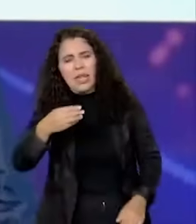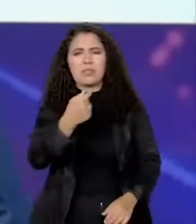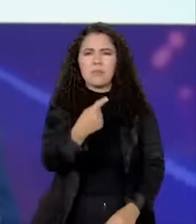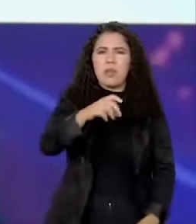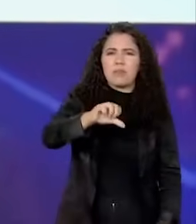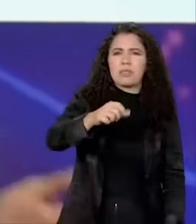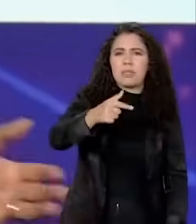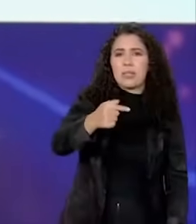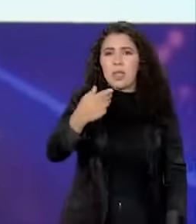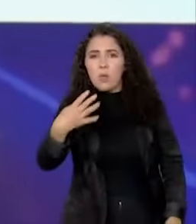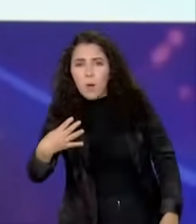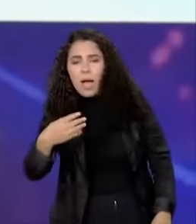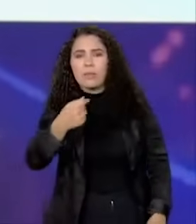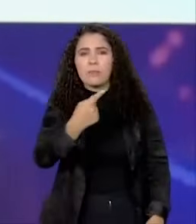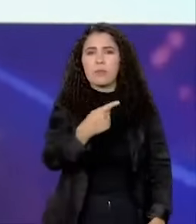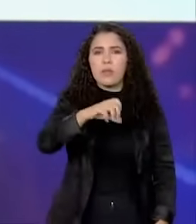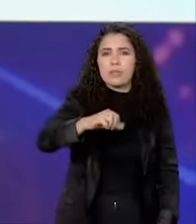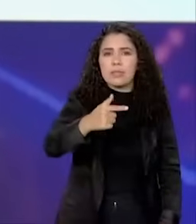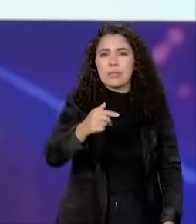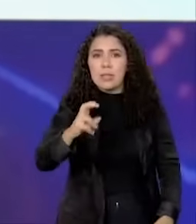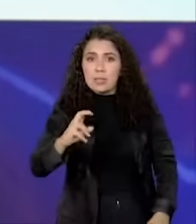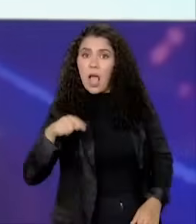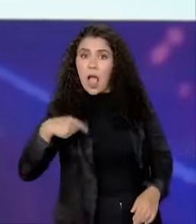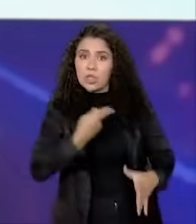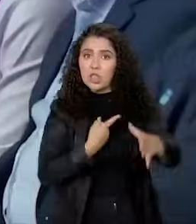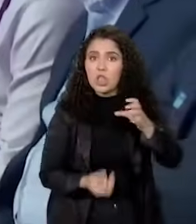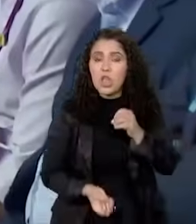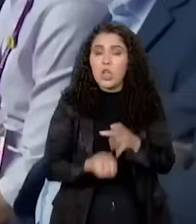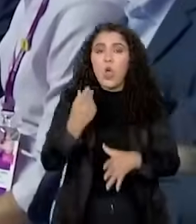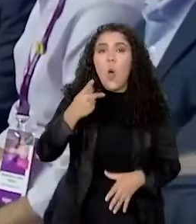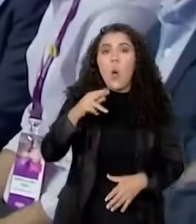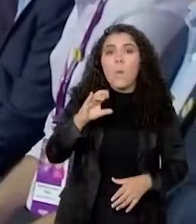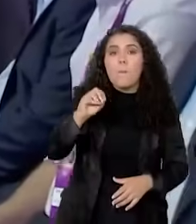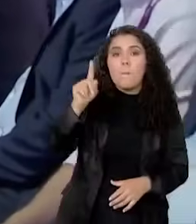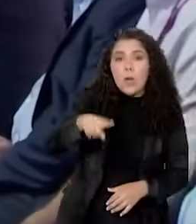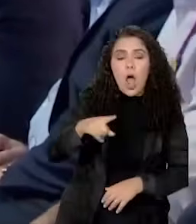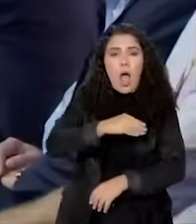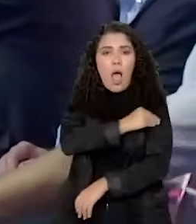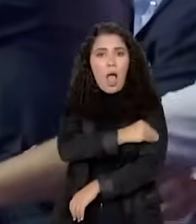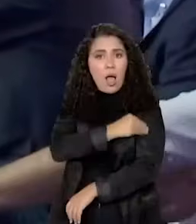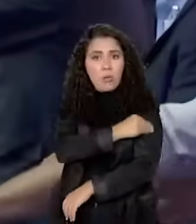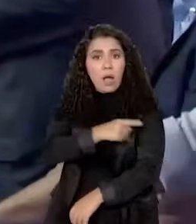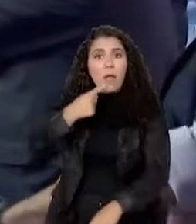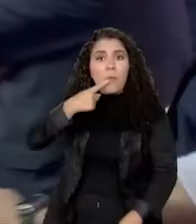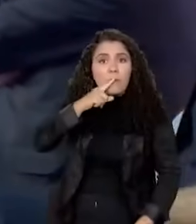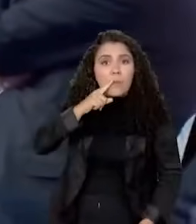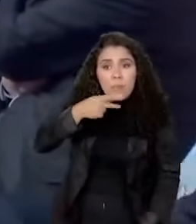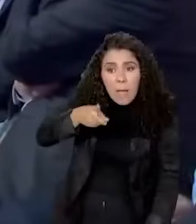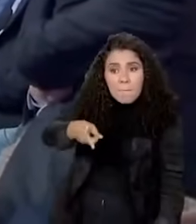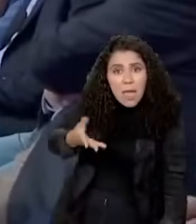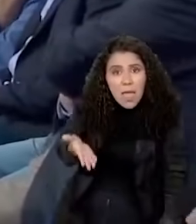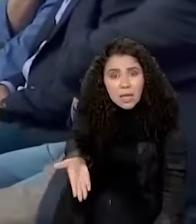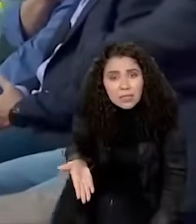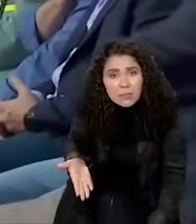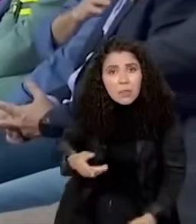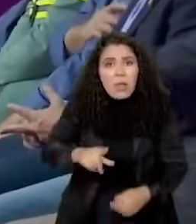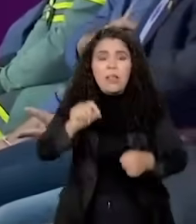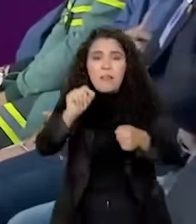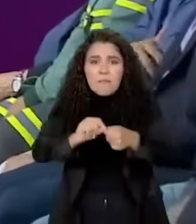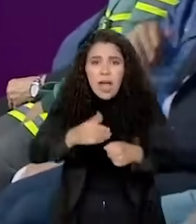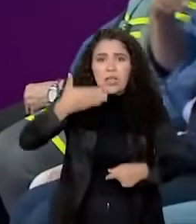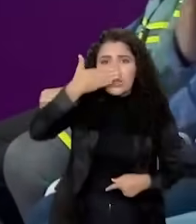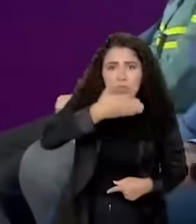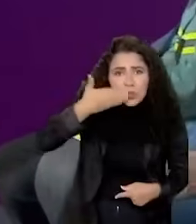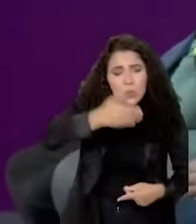75, nós criamos o Proálcool. Essa mesma cana-de-açúcar, que produz açúcar, que